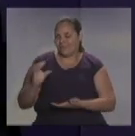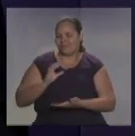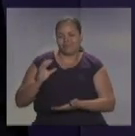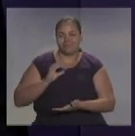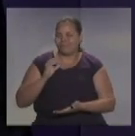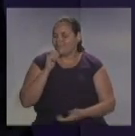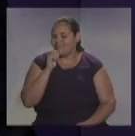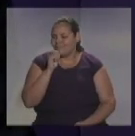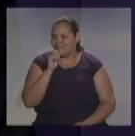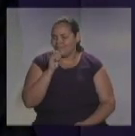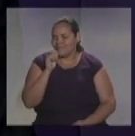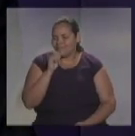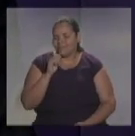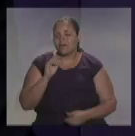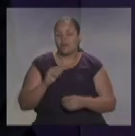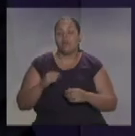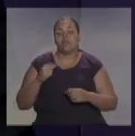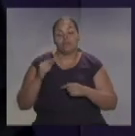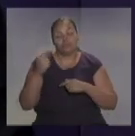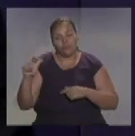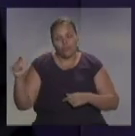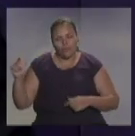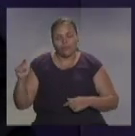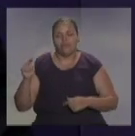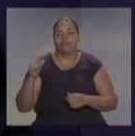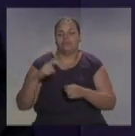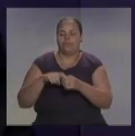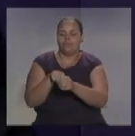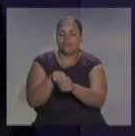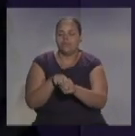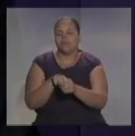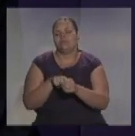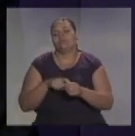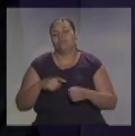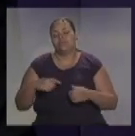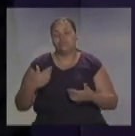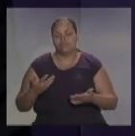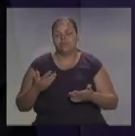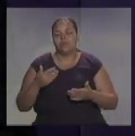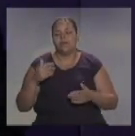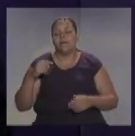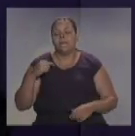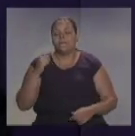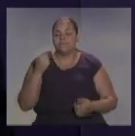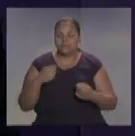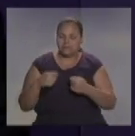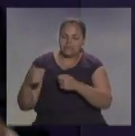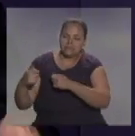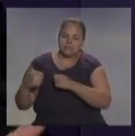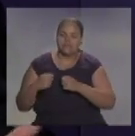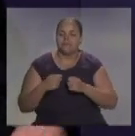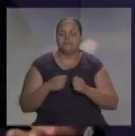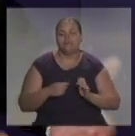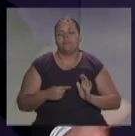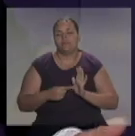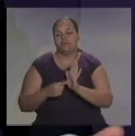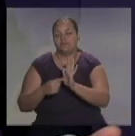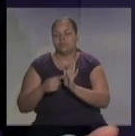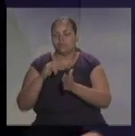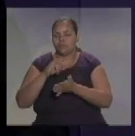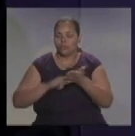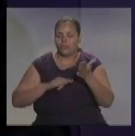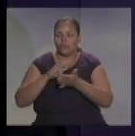E automaticamente abre prazo para novos convênios. Para se habilitar, tem que apresentar as